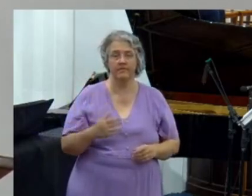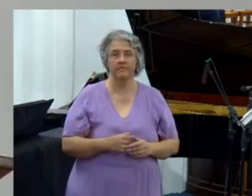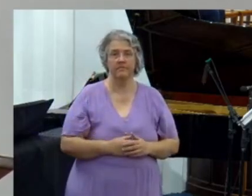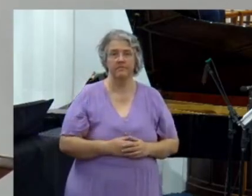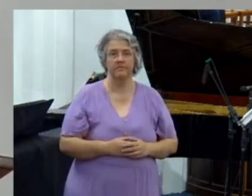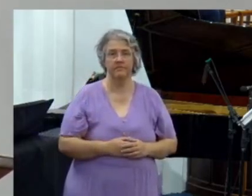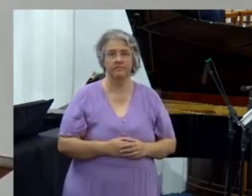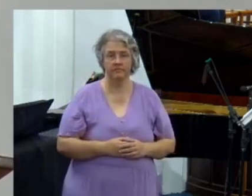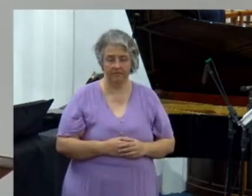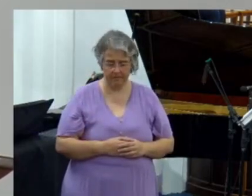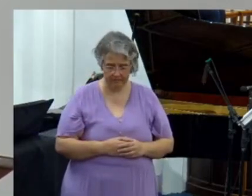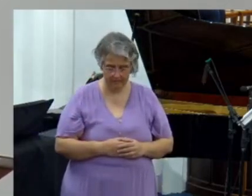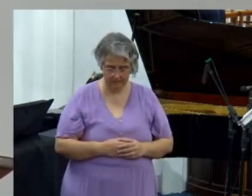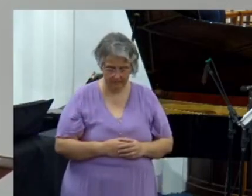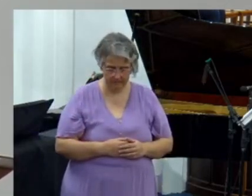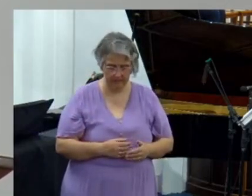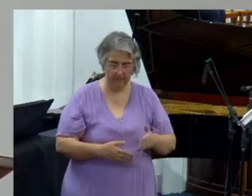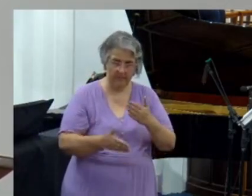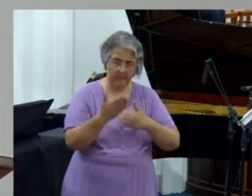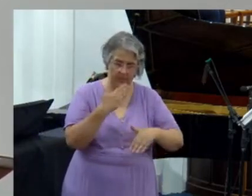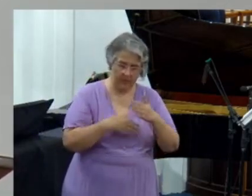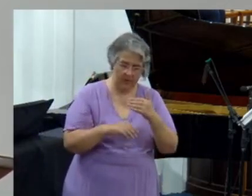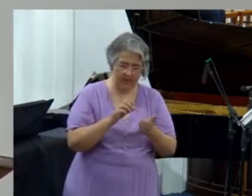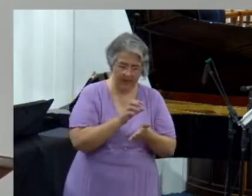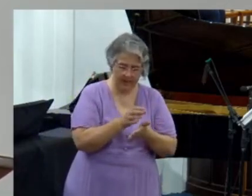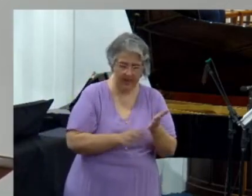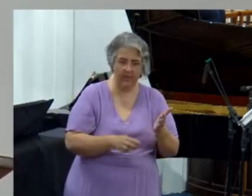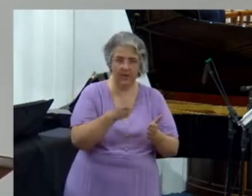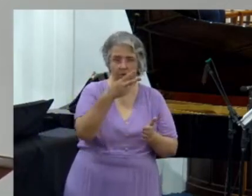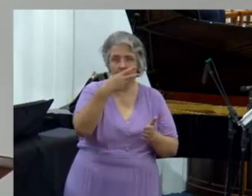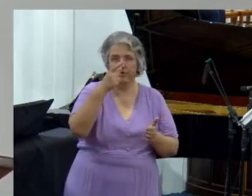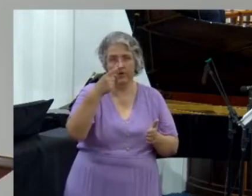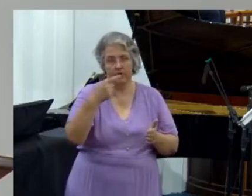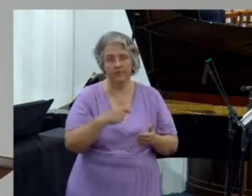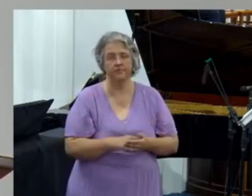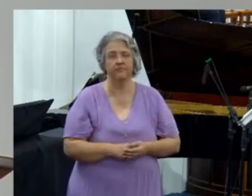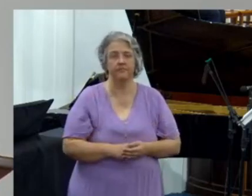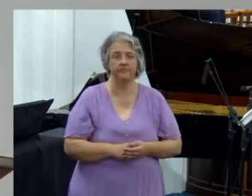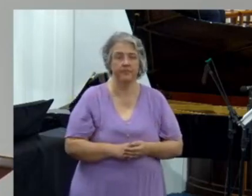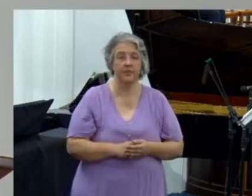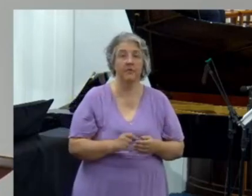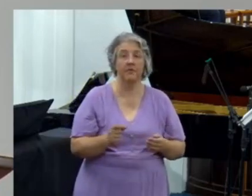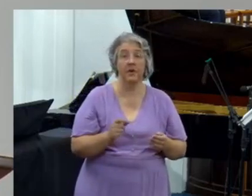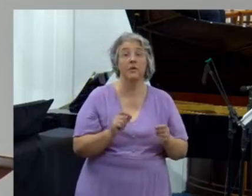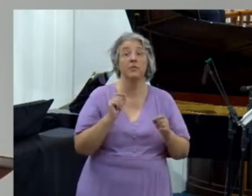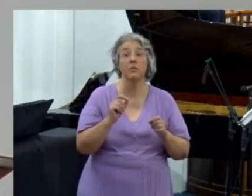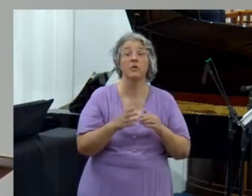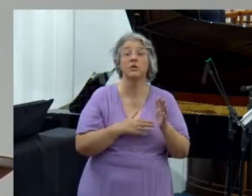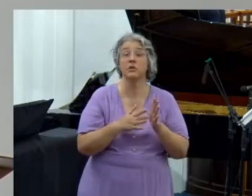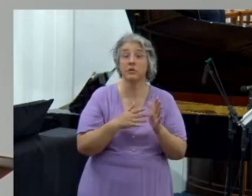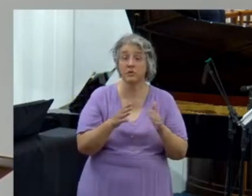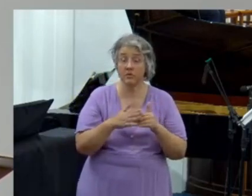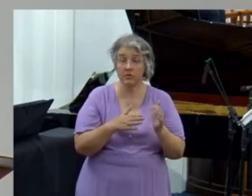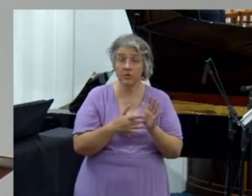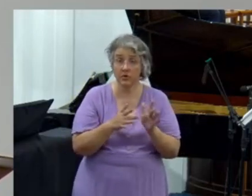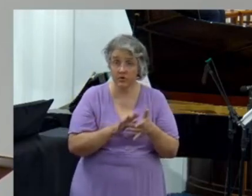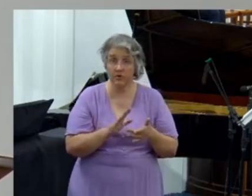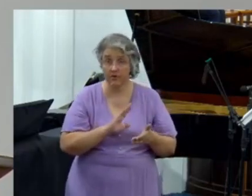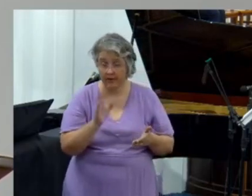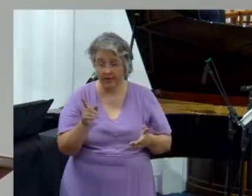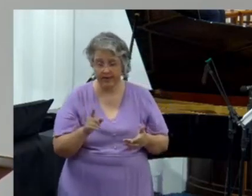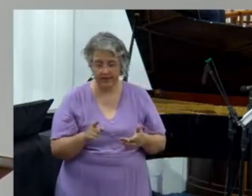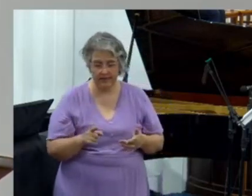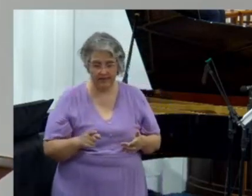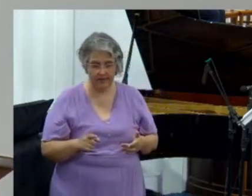condenado. Volte para o capítulo 21 e veja o movimento que Jesus faz. O movimento do